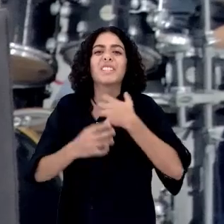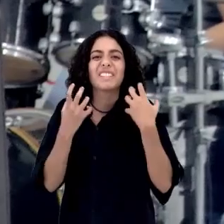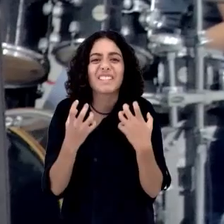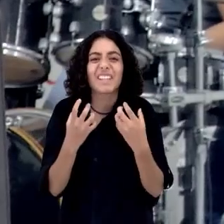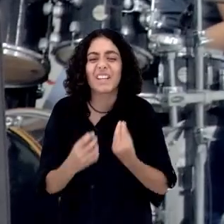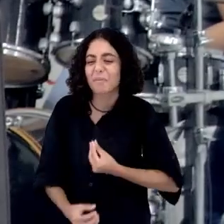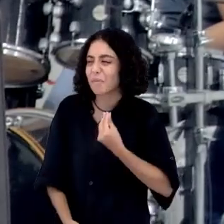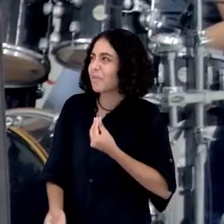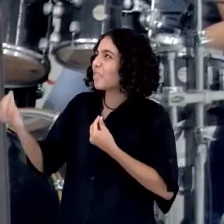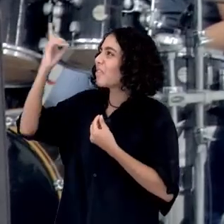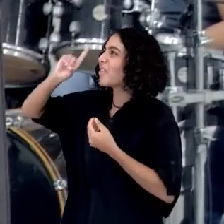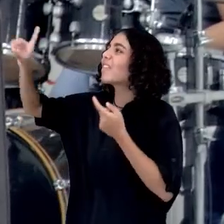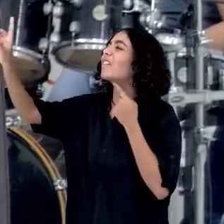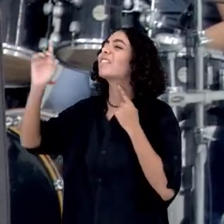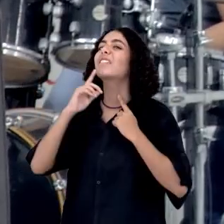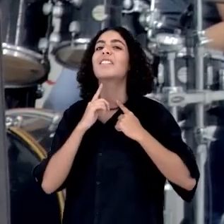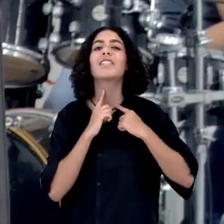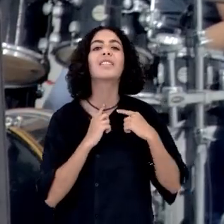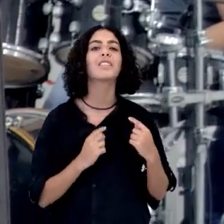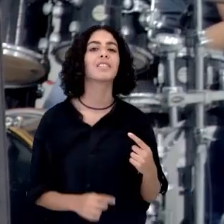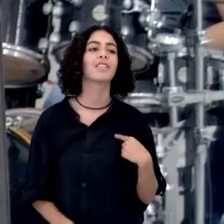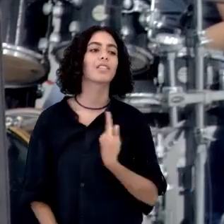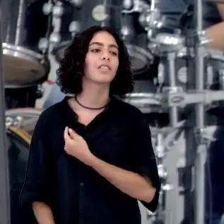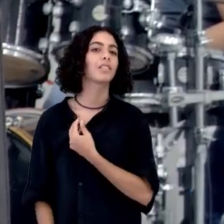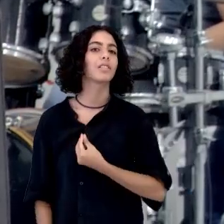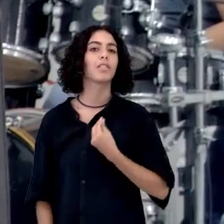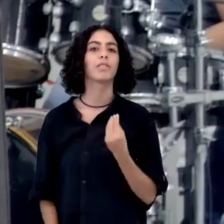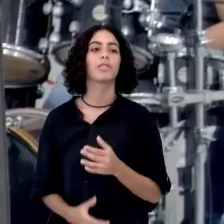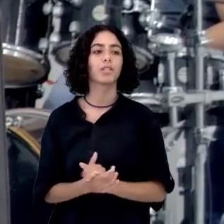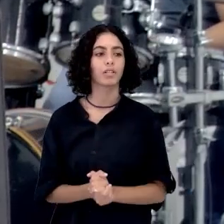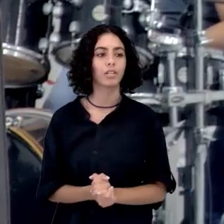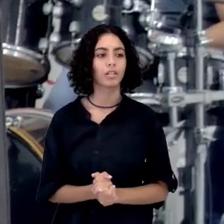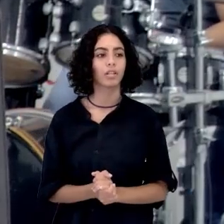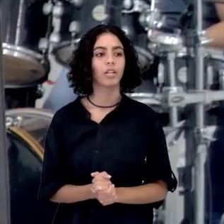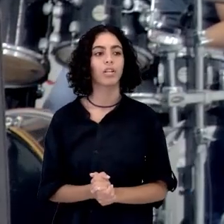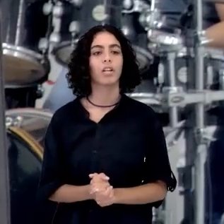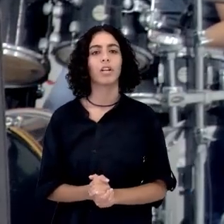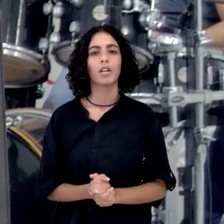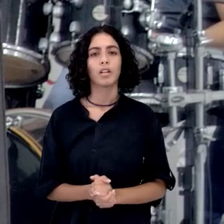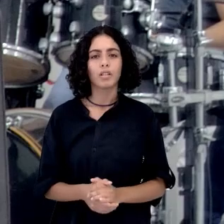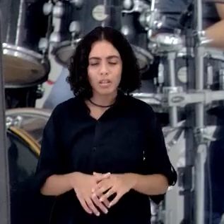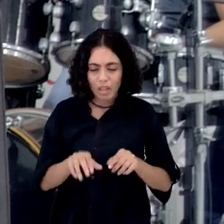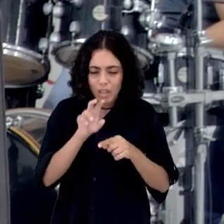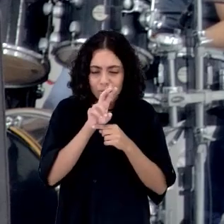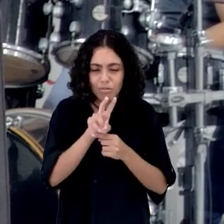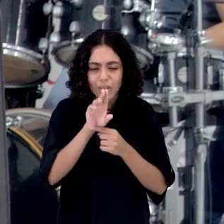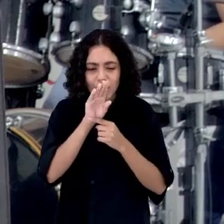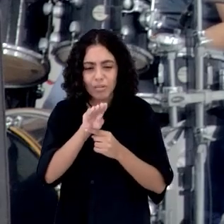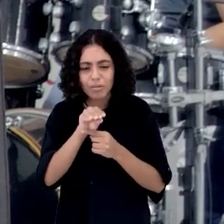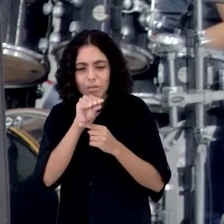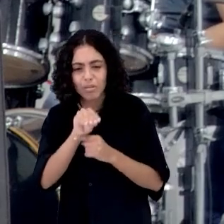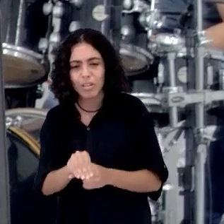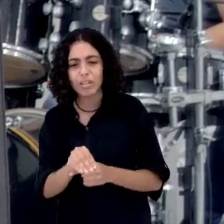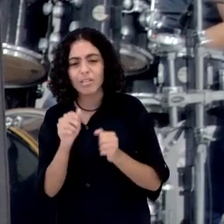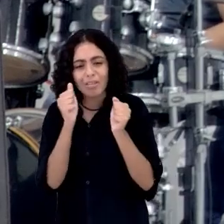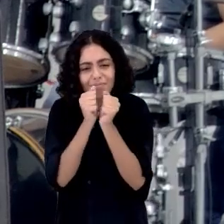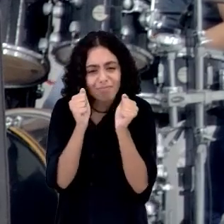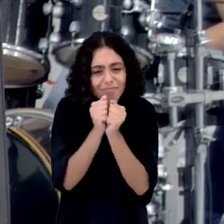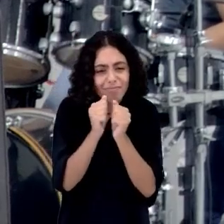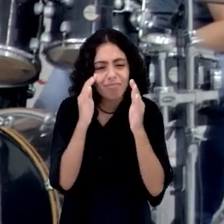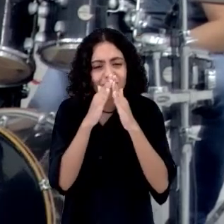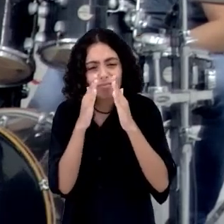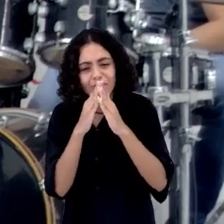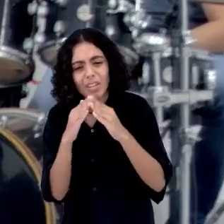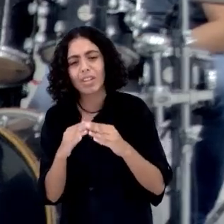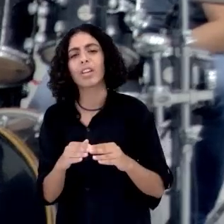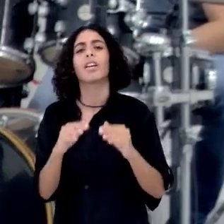vida. Investir tempo na família, trazer para a igreja, estar junto em casa. Fazer do seu